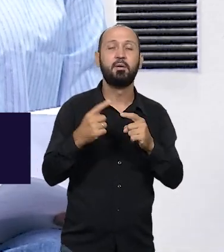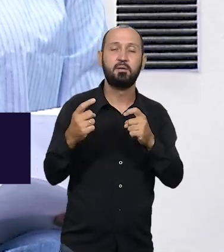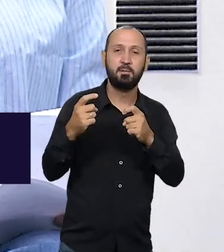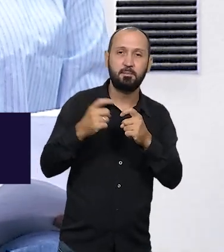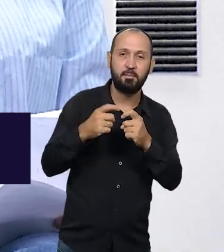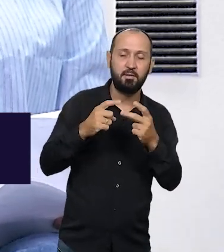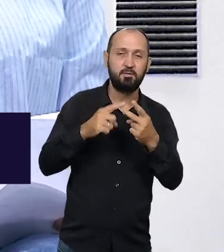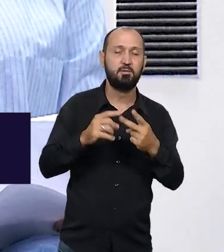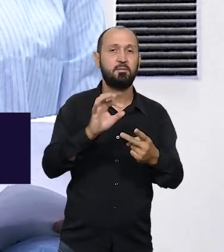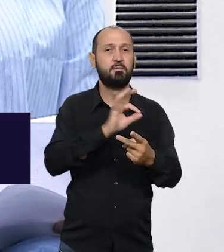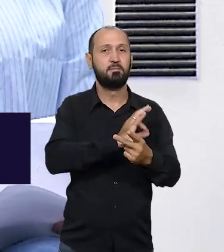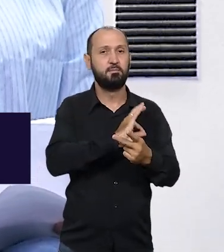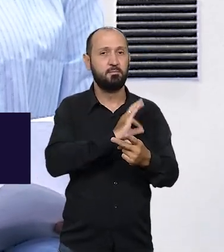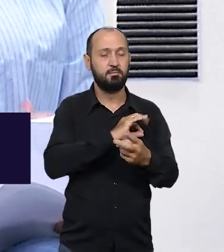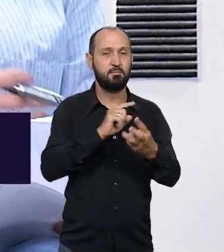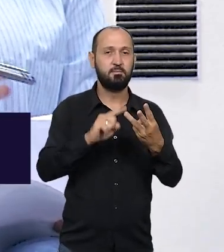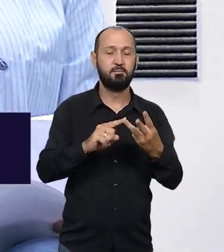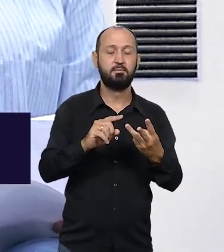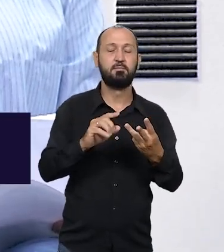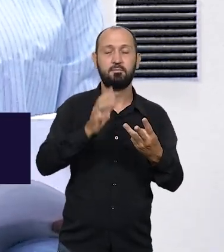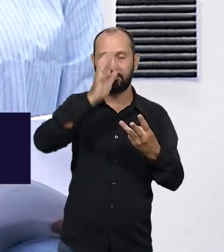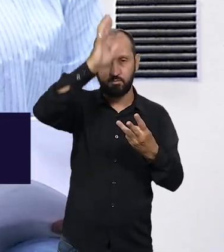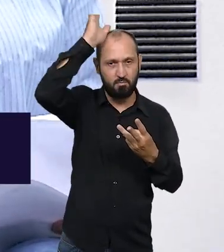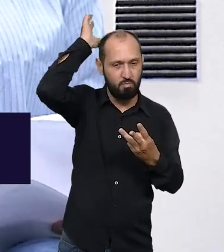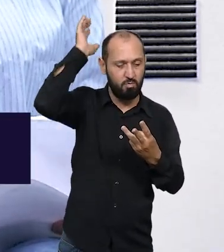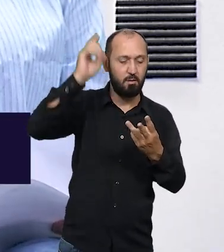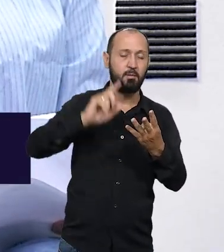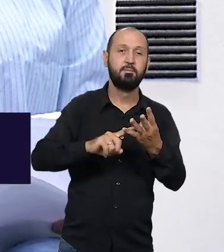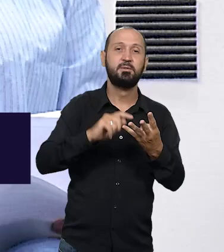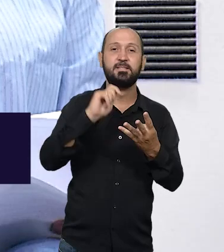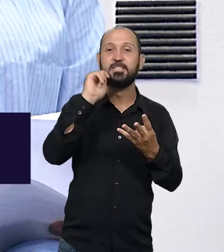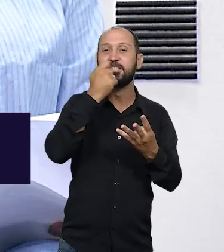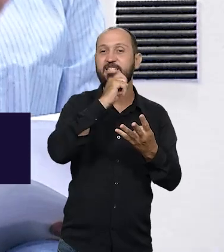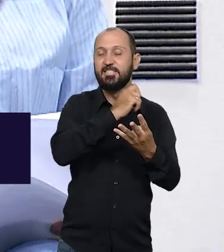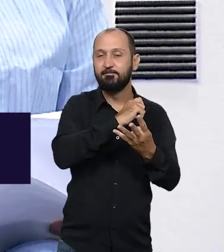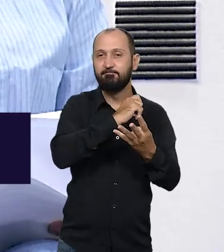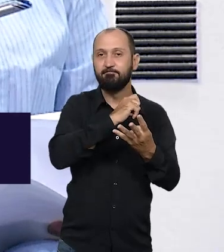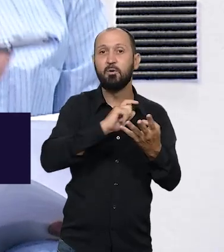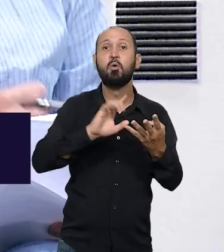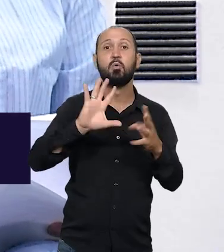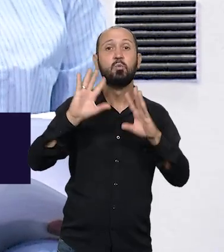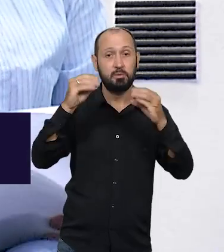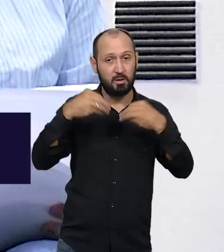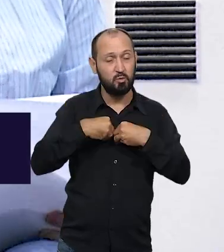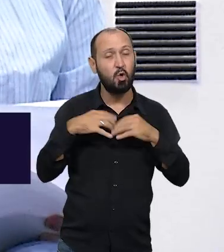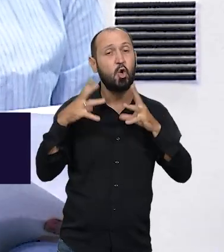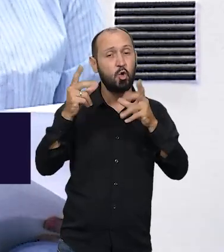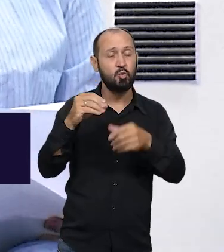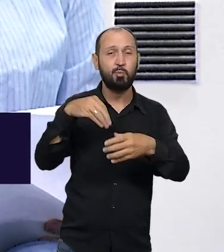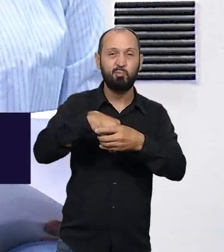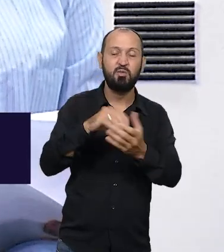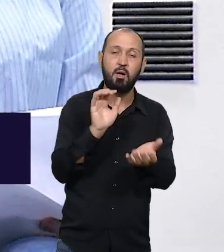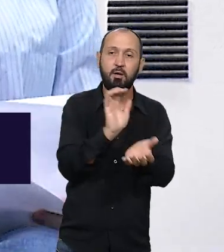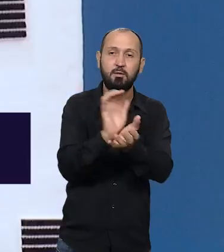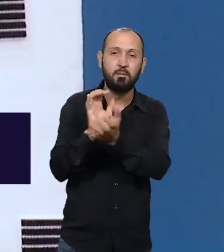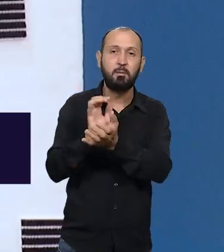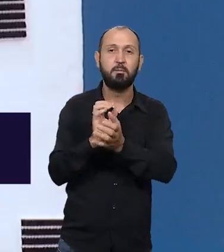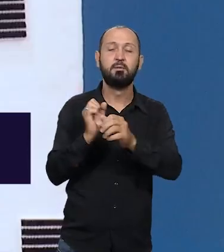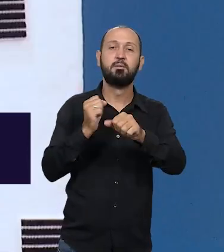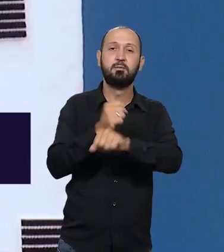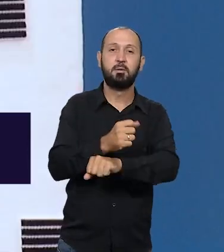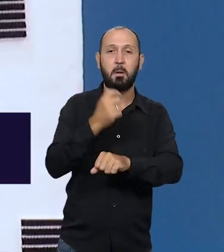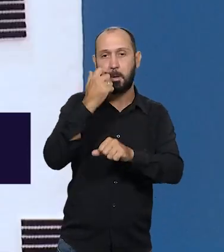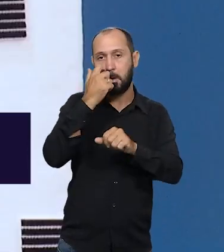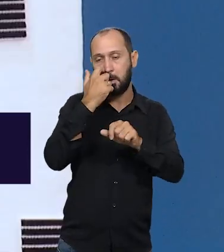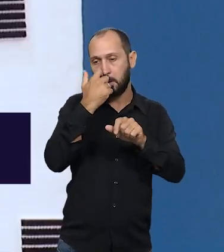bombeiros, dentistas, todos autistas. Toda uma classe assim, envolvida nessa luta, né? Não, pessoas mesmo. Hoje, eu tenho